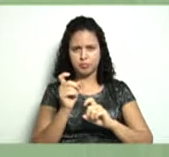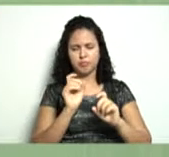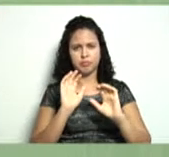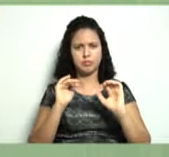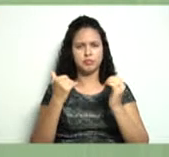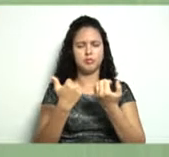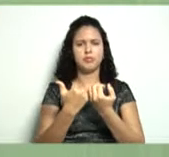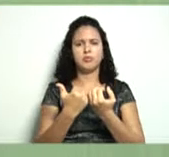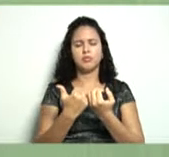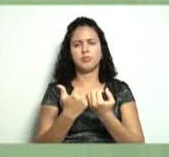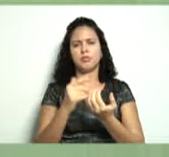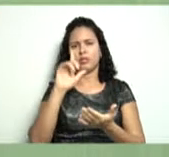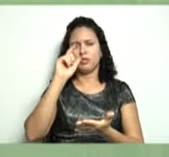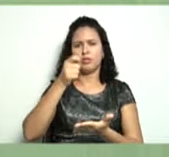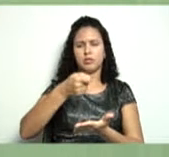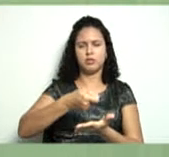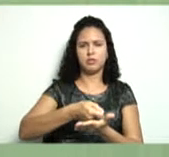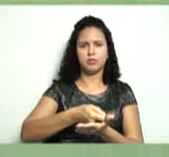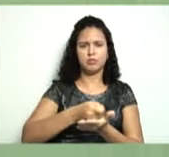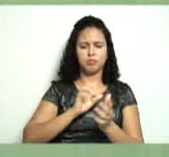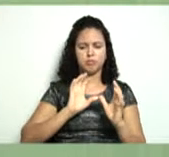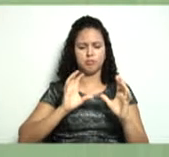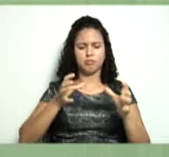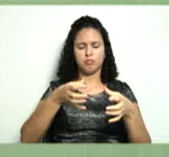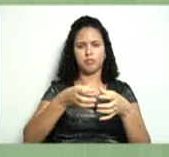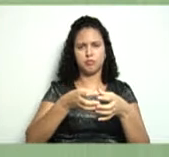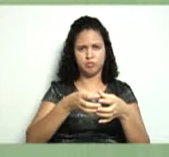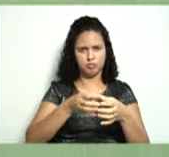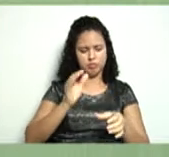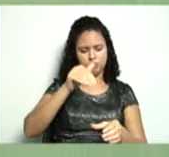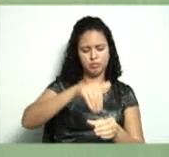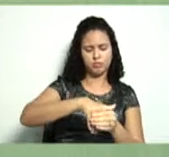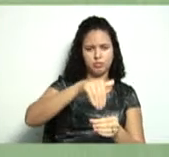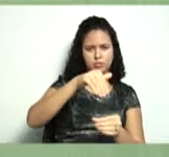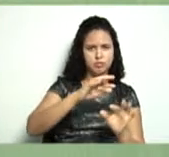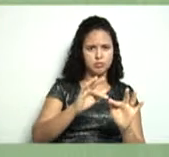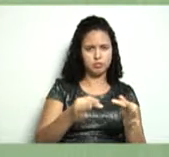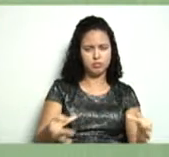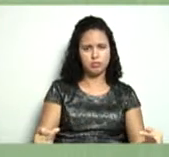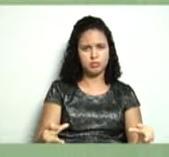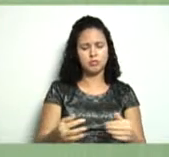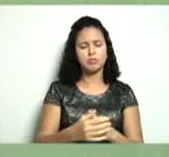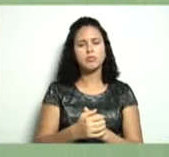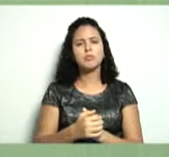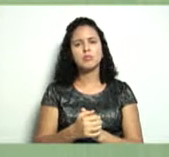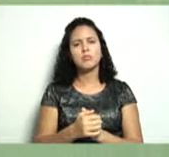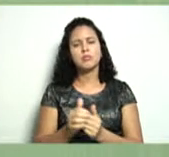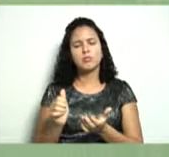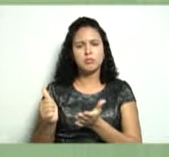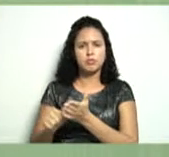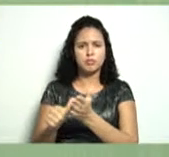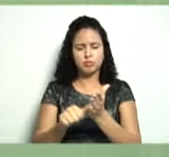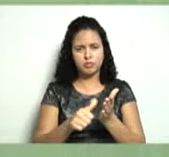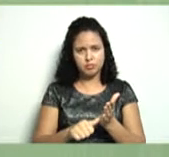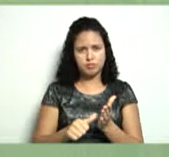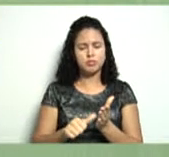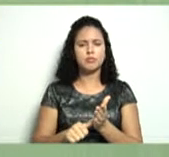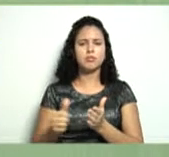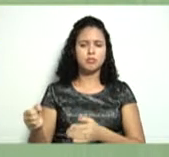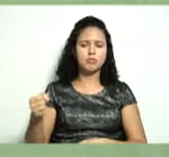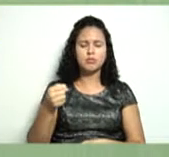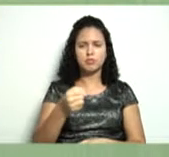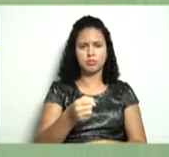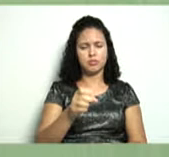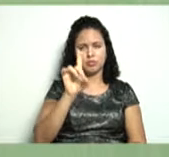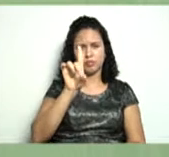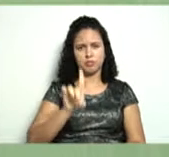gerais serão tomadas por maioria simples de votos, dos associados presentes com direito